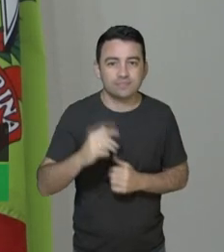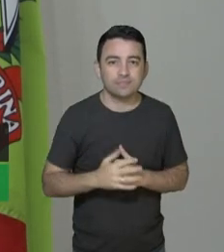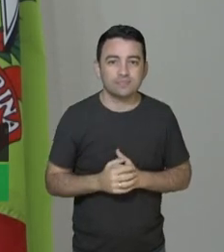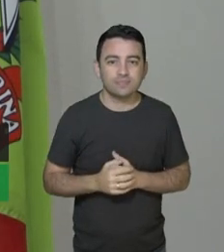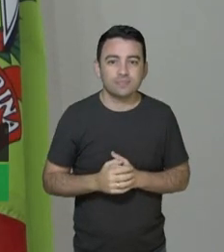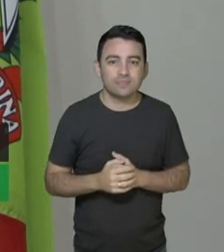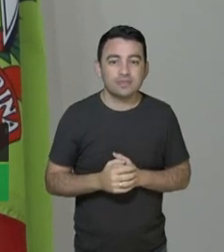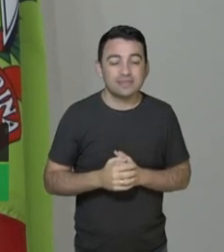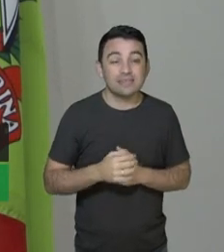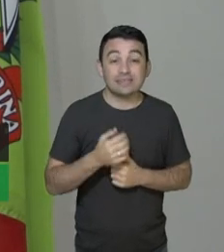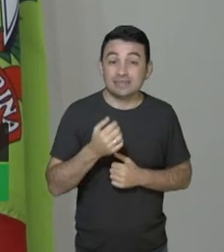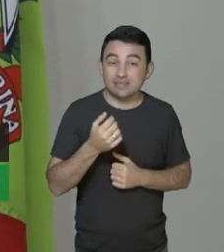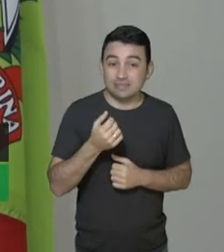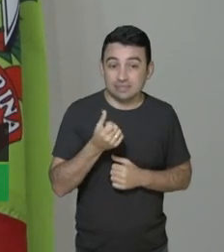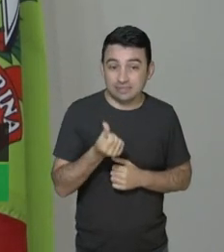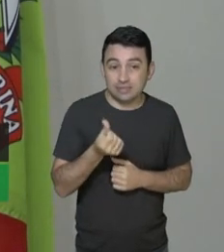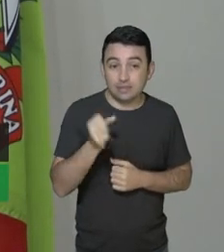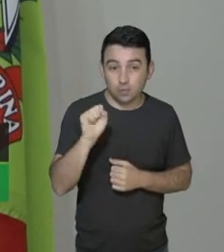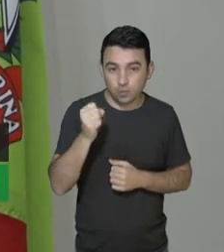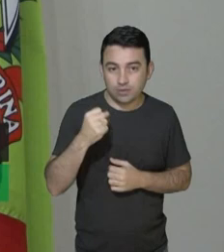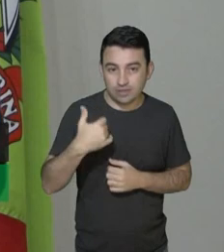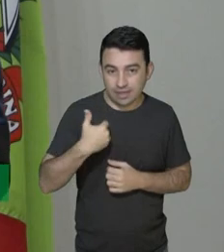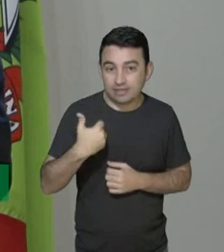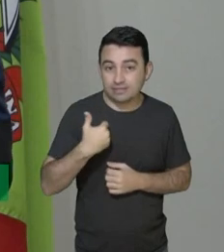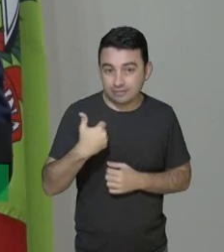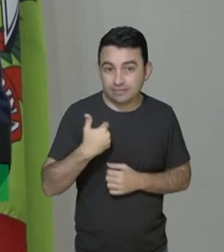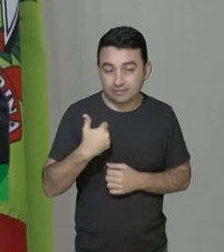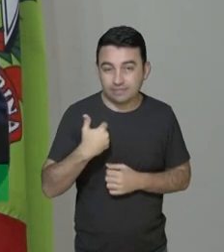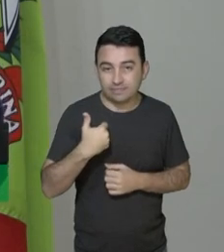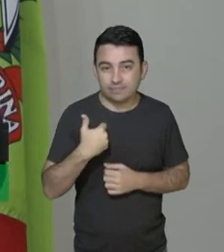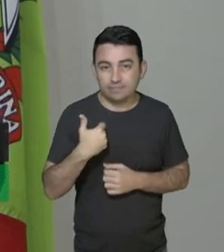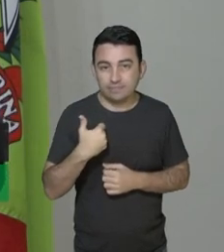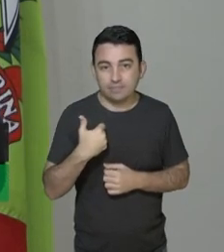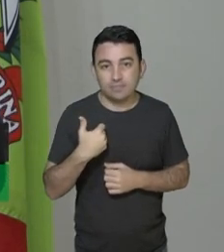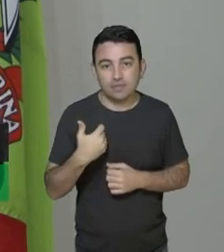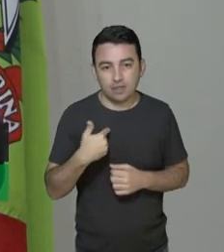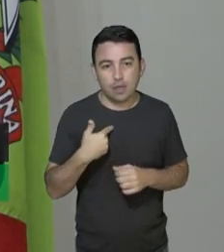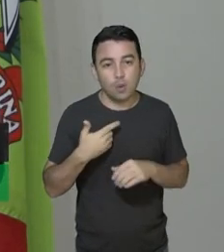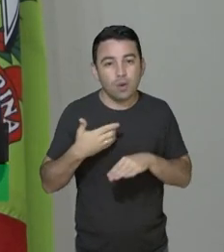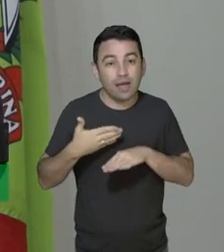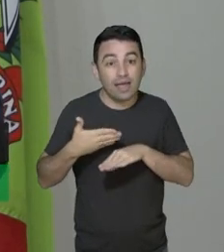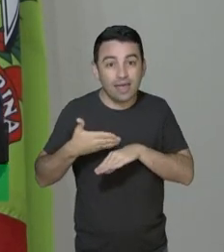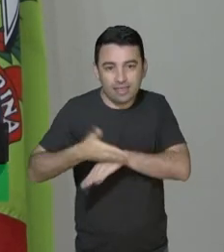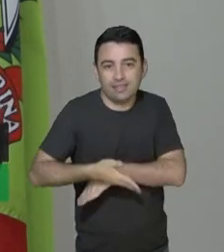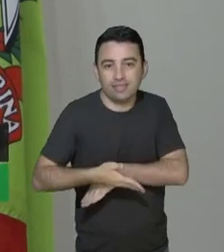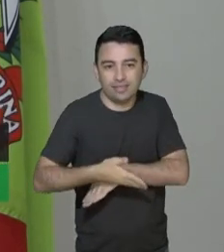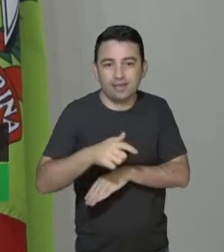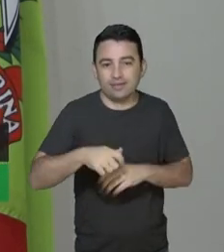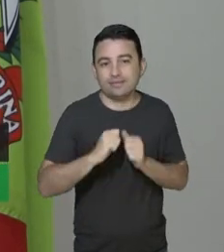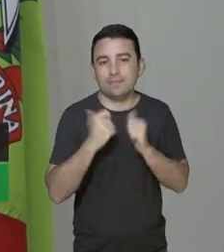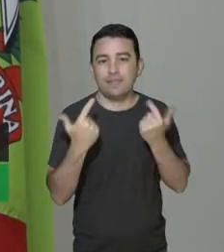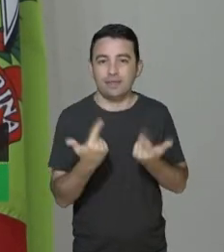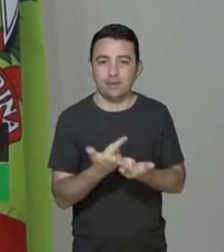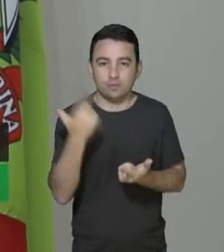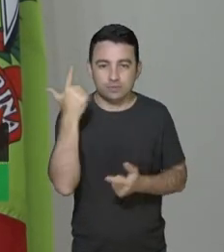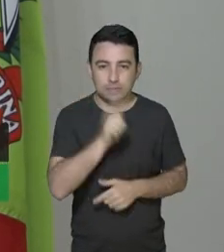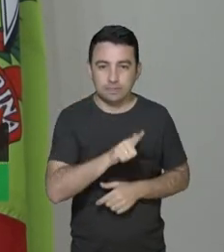aos 68 anos de idade, eu entraria nesta casa.